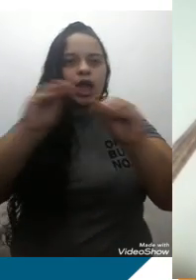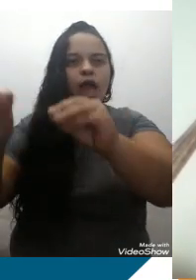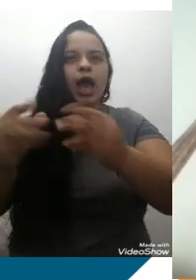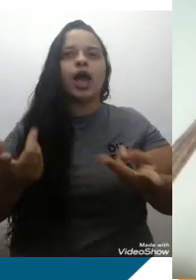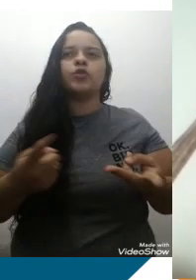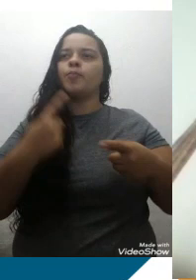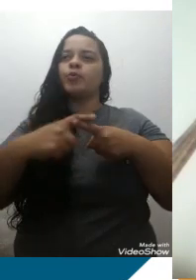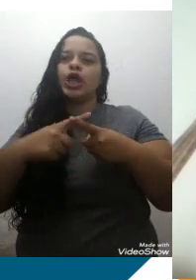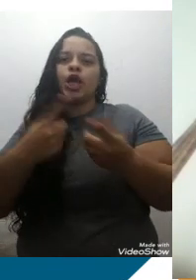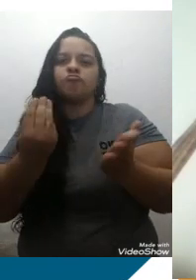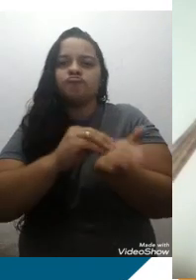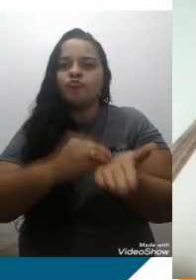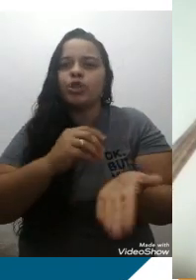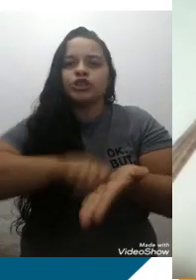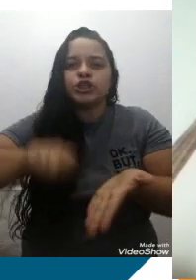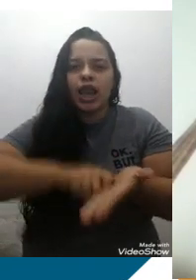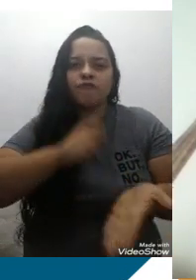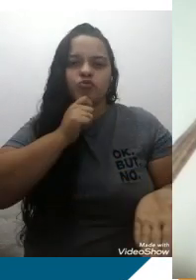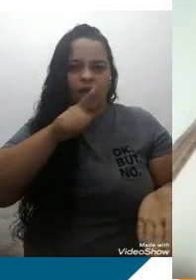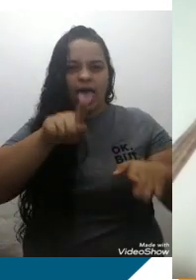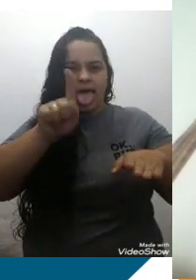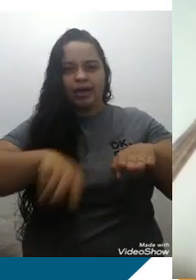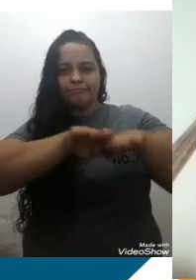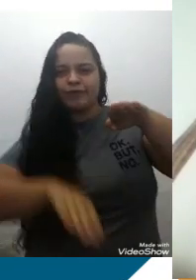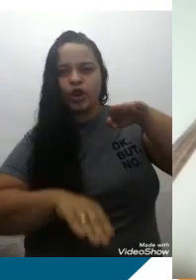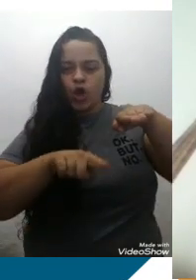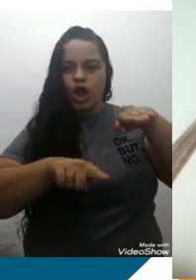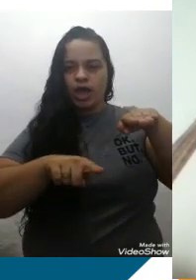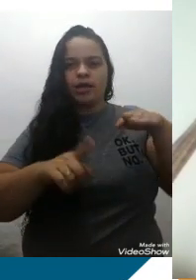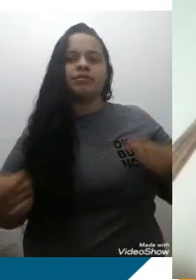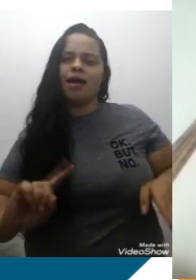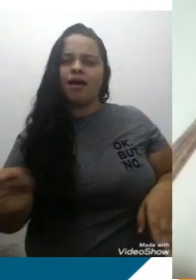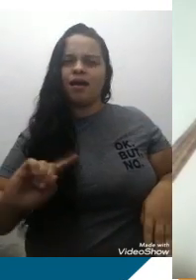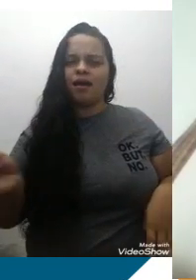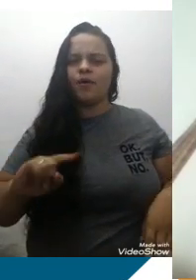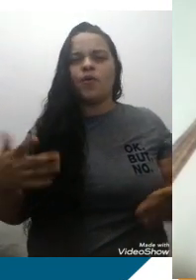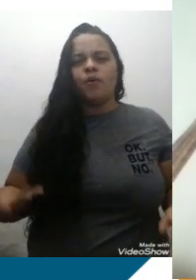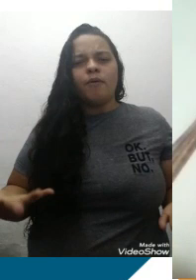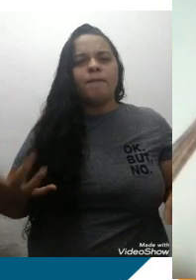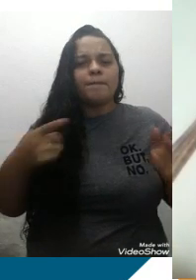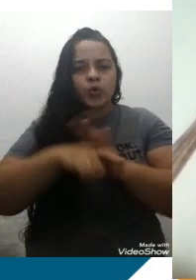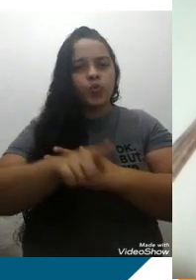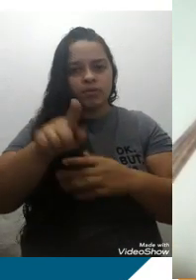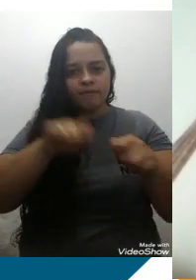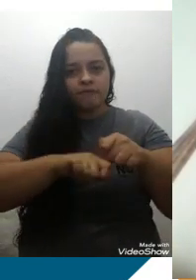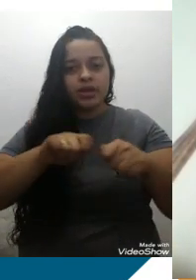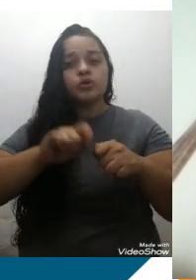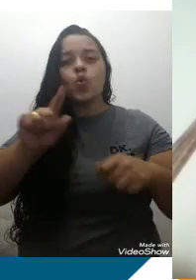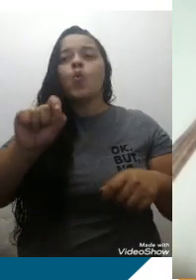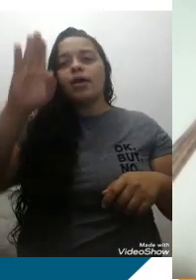tinham sistemas codificados de escrita? Claro que não. Claro que eles não eram inferiores por isso. A pergunta que você me fez, Alessandra, é o que eu